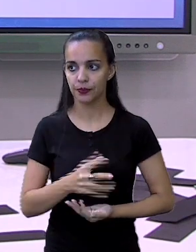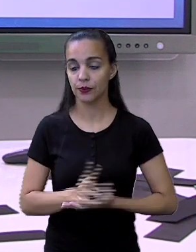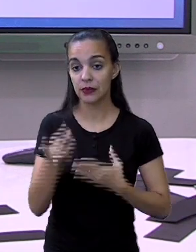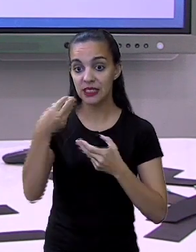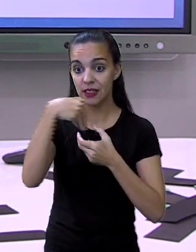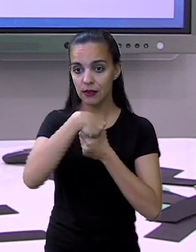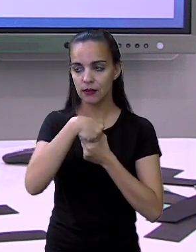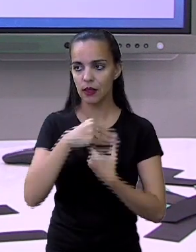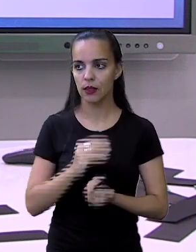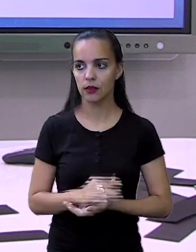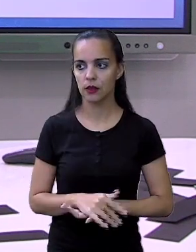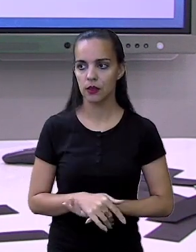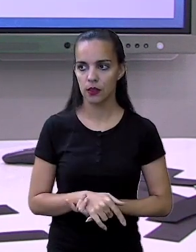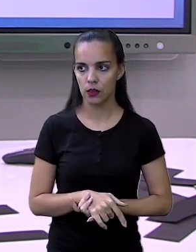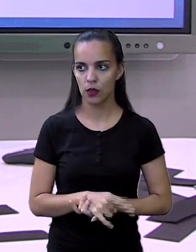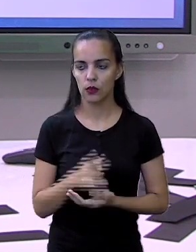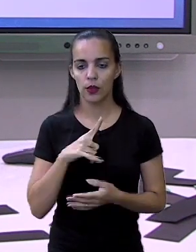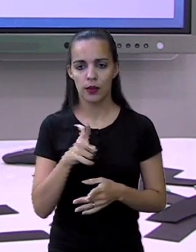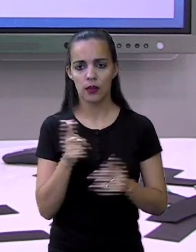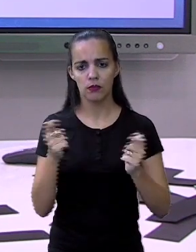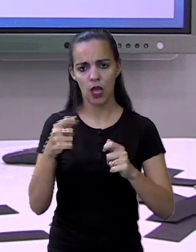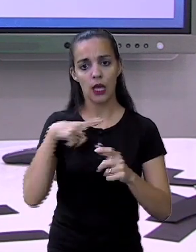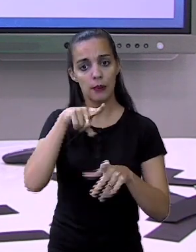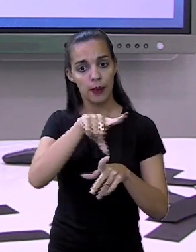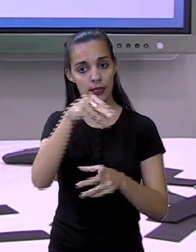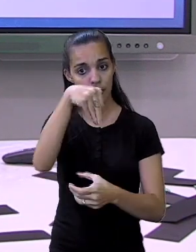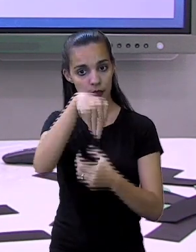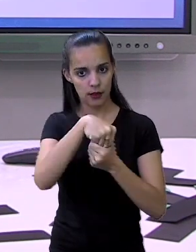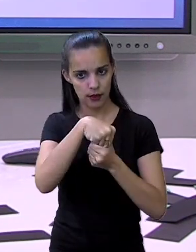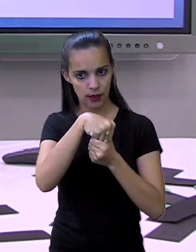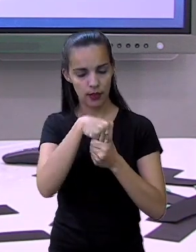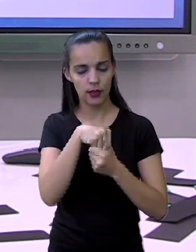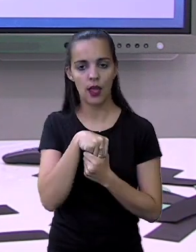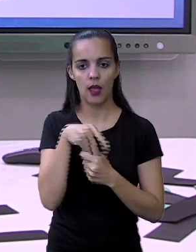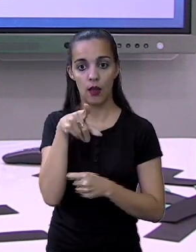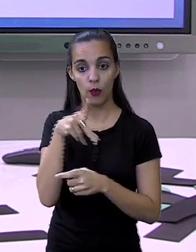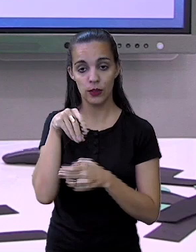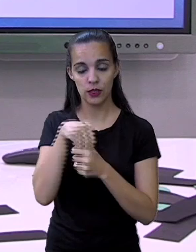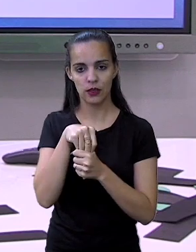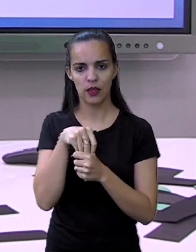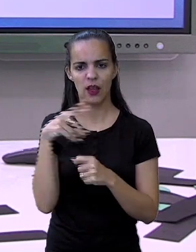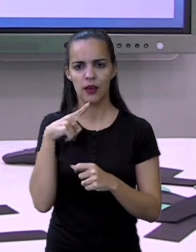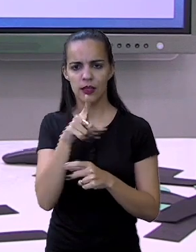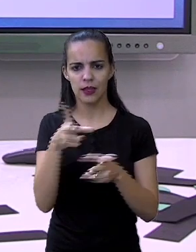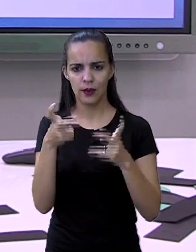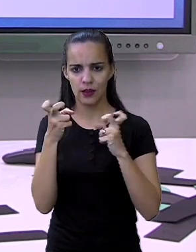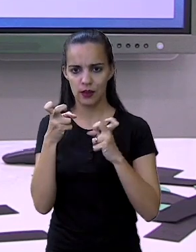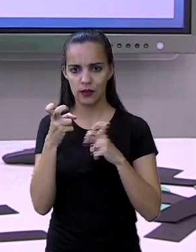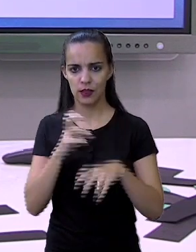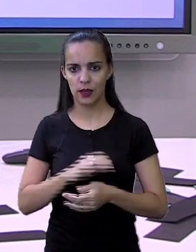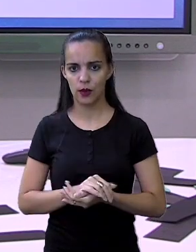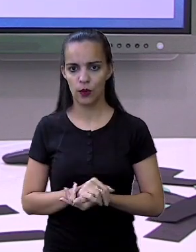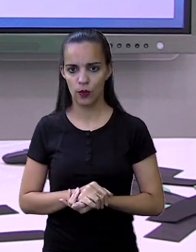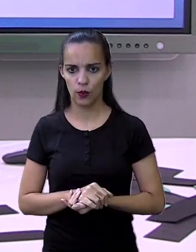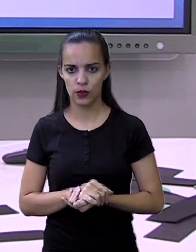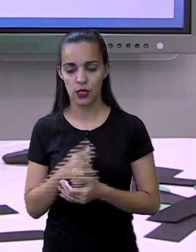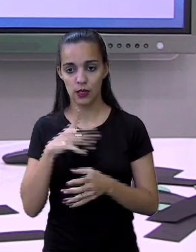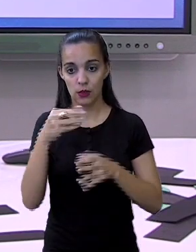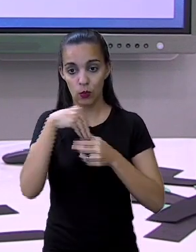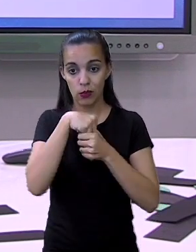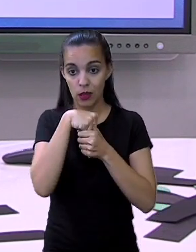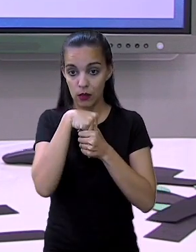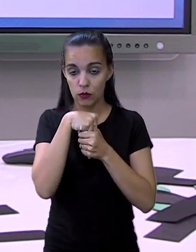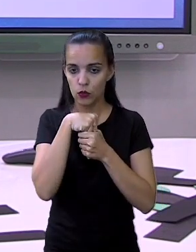vendo? De um lado e do outro da reta. Esses alternos, eles podem ser internos.